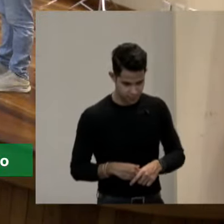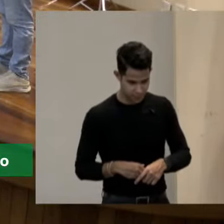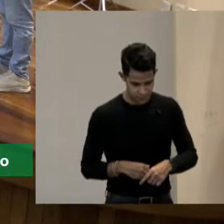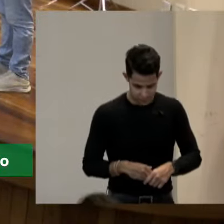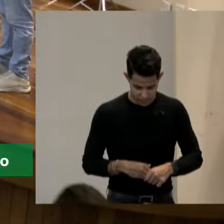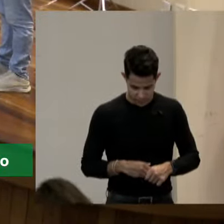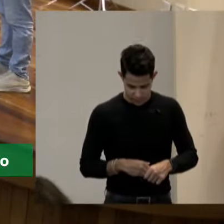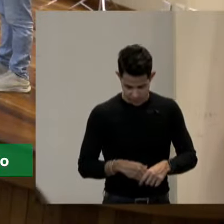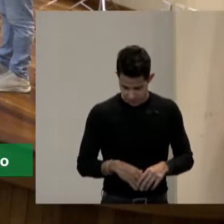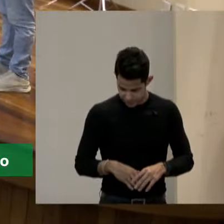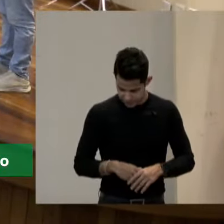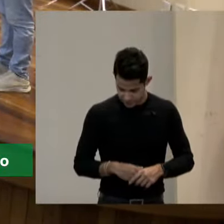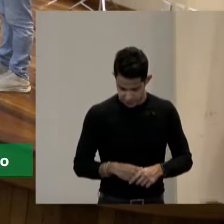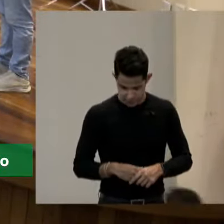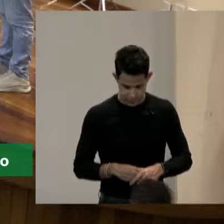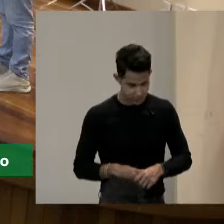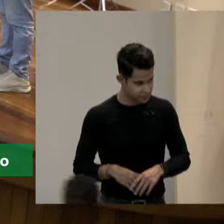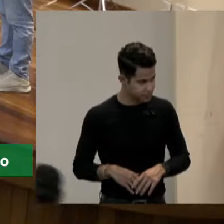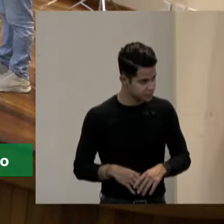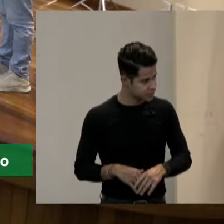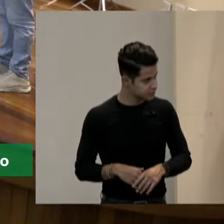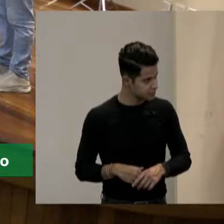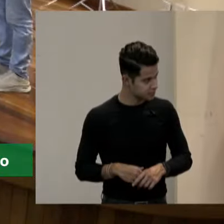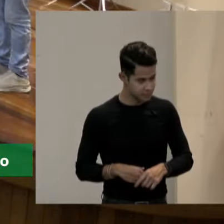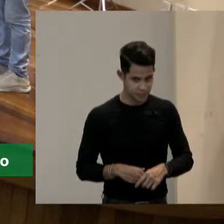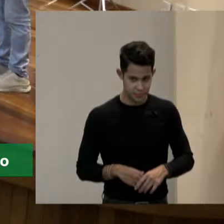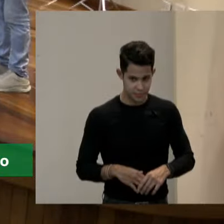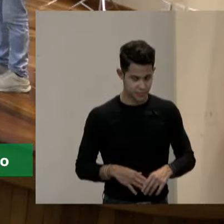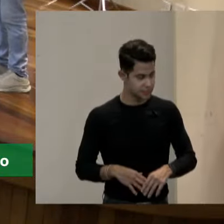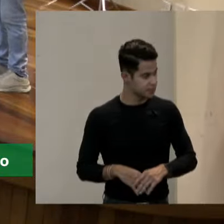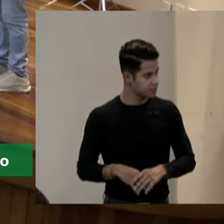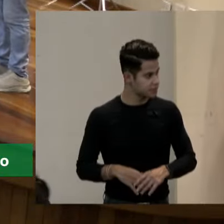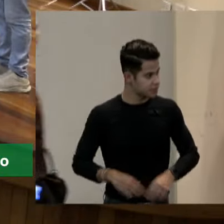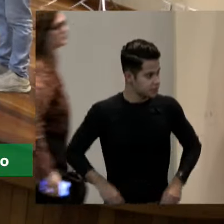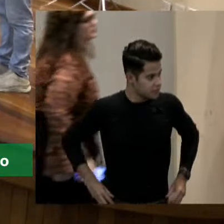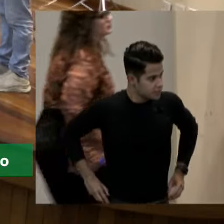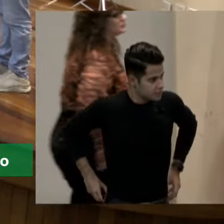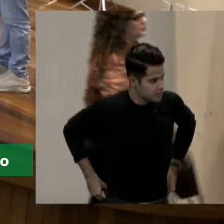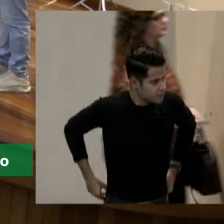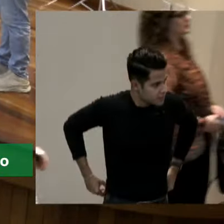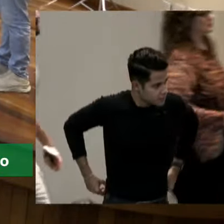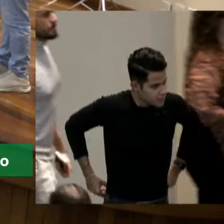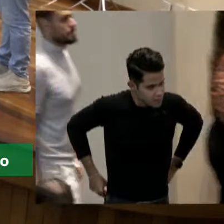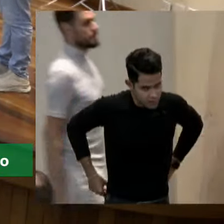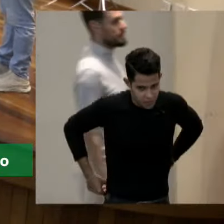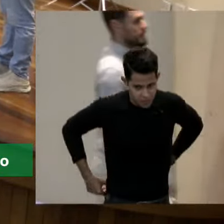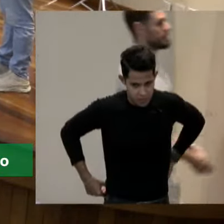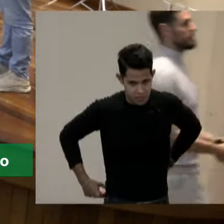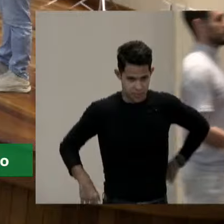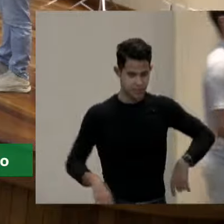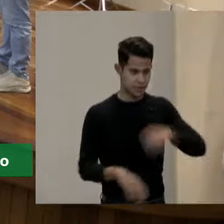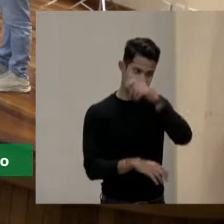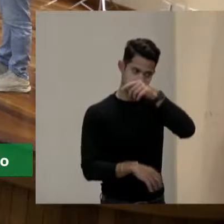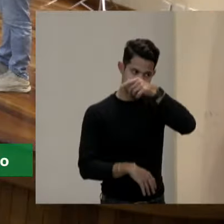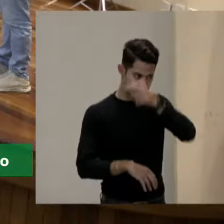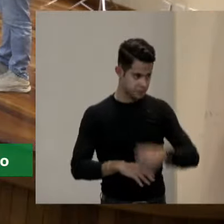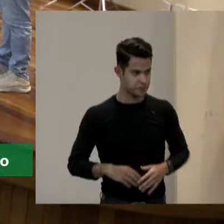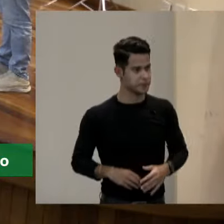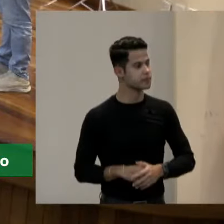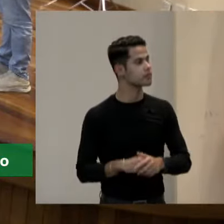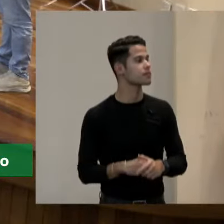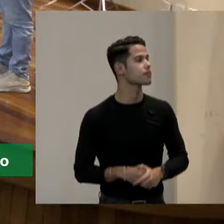Não deu tempo de agradecer. Por favor. Obrigado. Obrigado. Por favor, Silvano, vice-presidente.